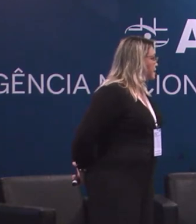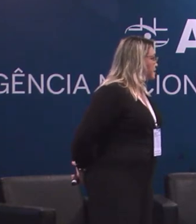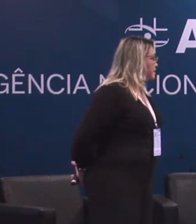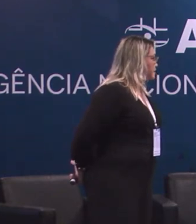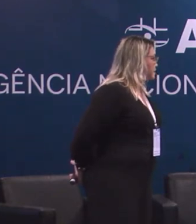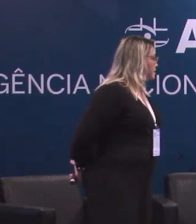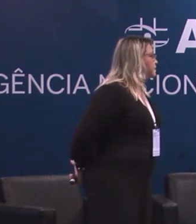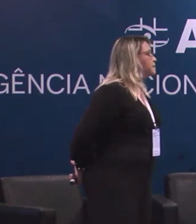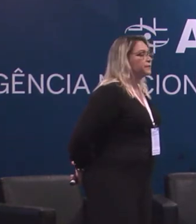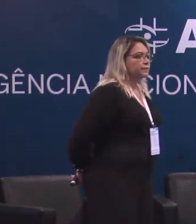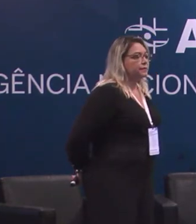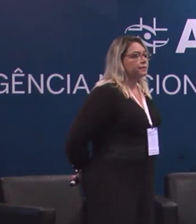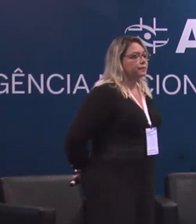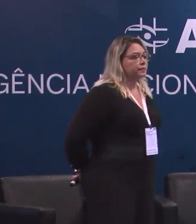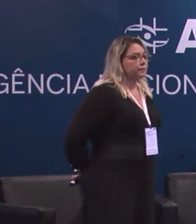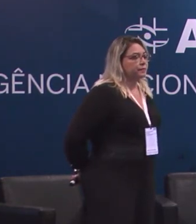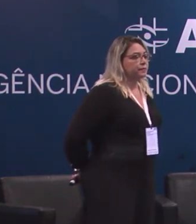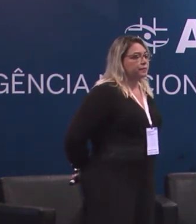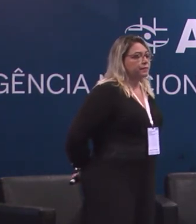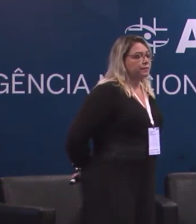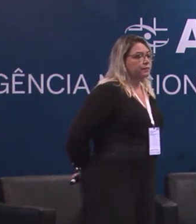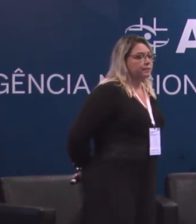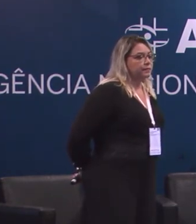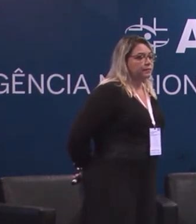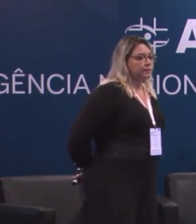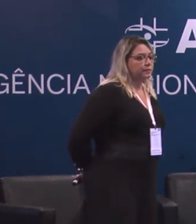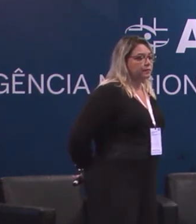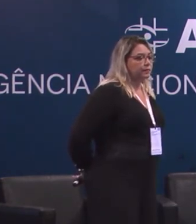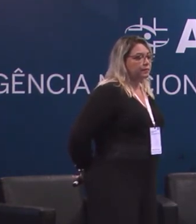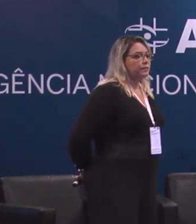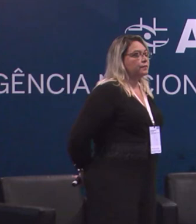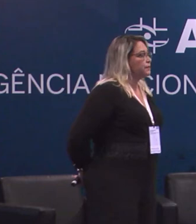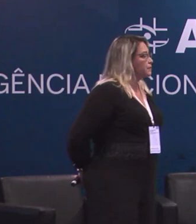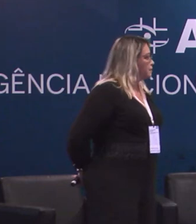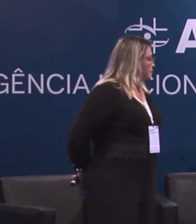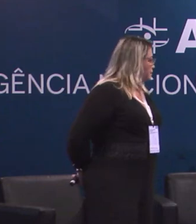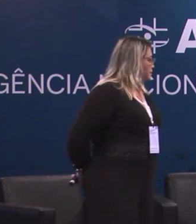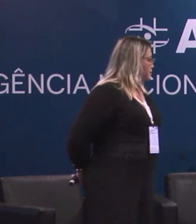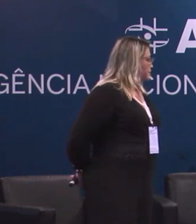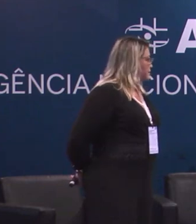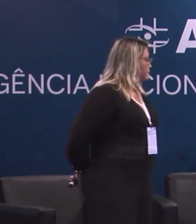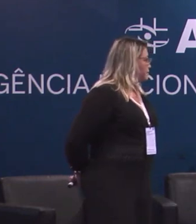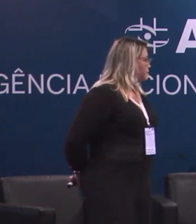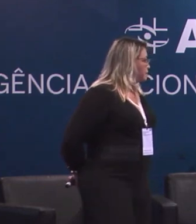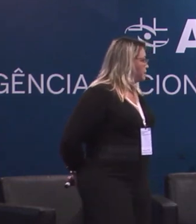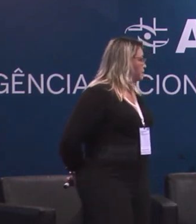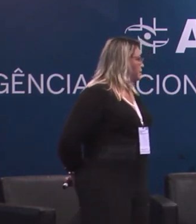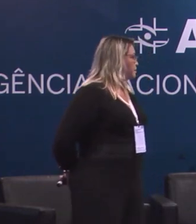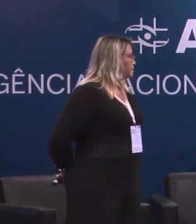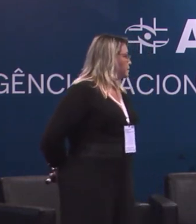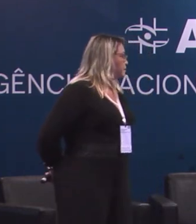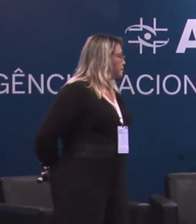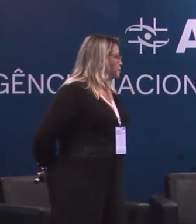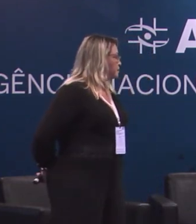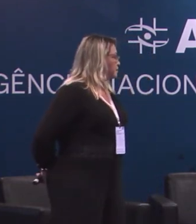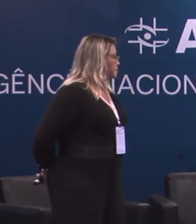as análises laboratoriais. Aí tem que fazer um termo de cooperação, uma licitação? Como não, isso é simplesmente encaminhar a solicitação de amostra